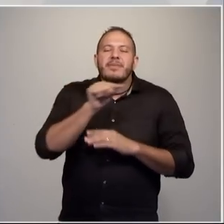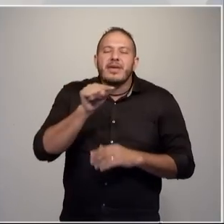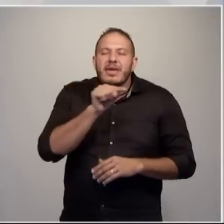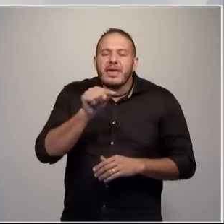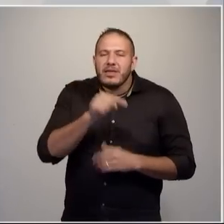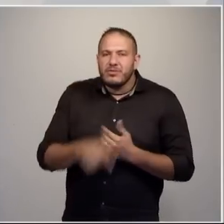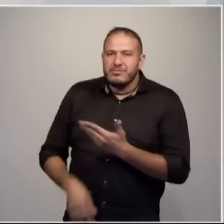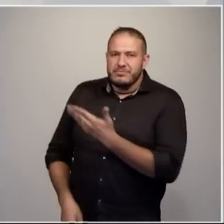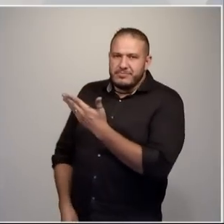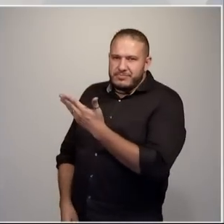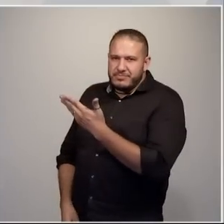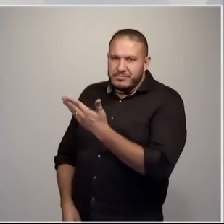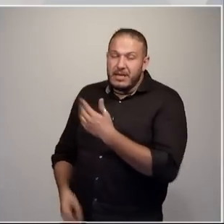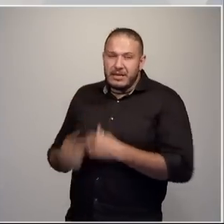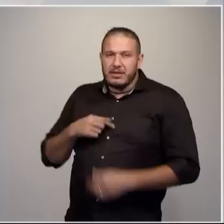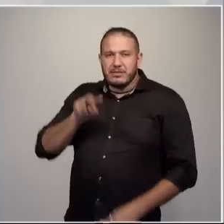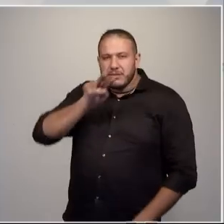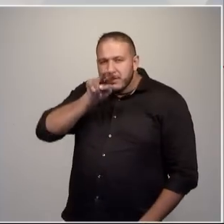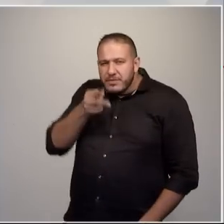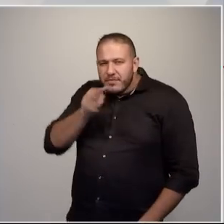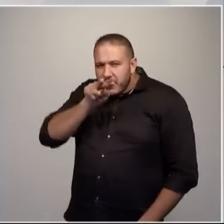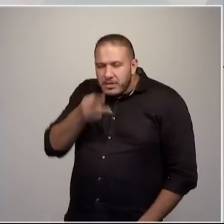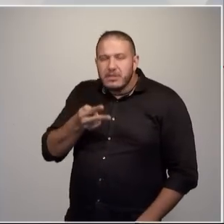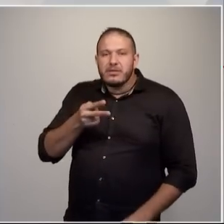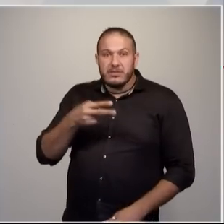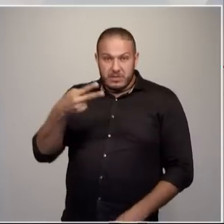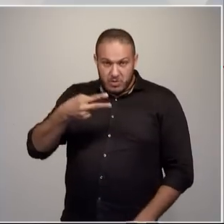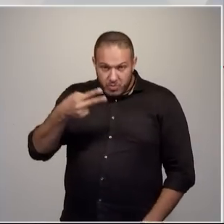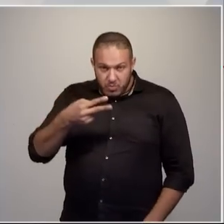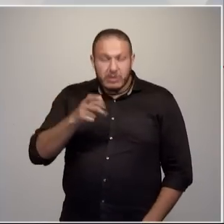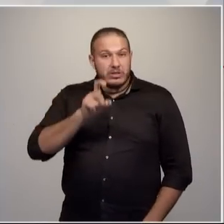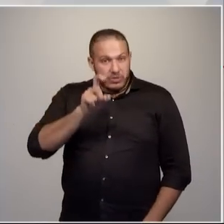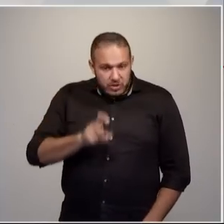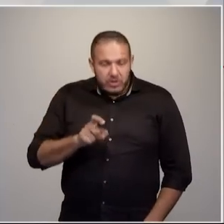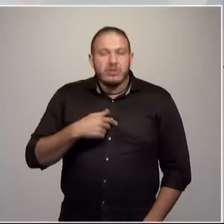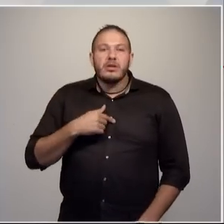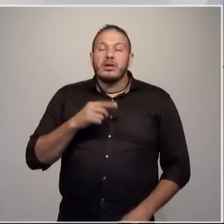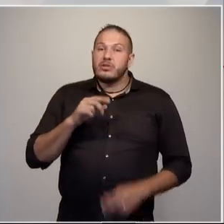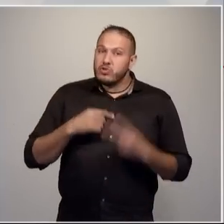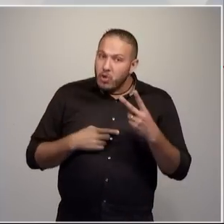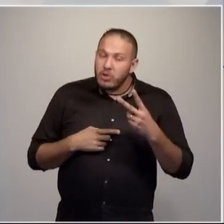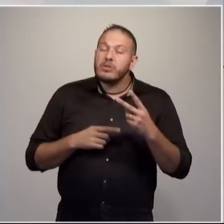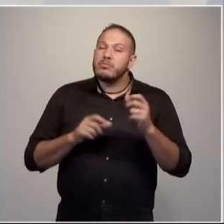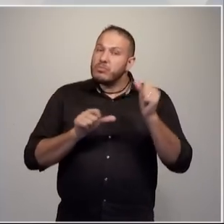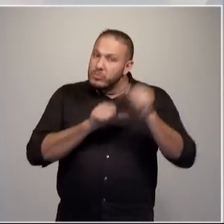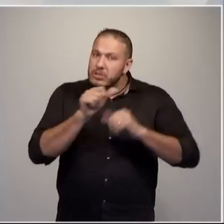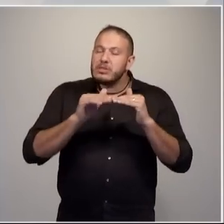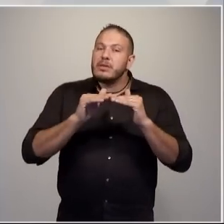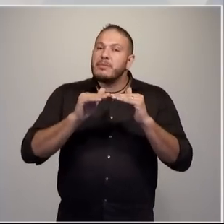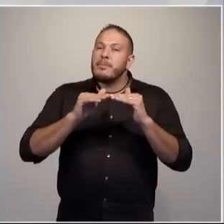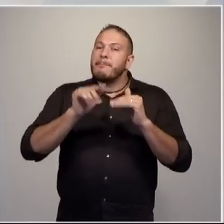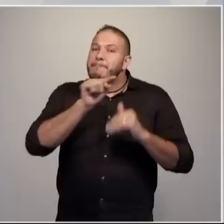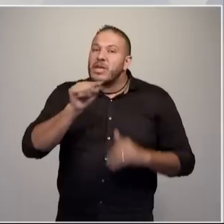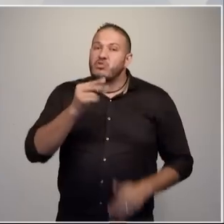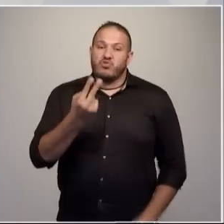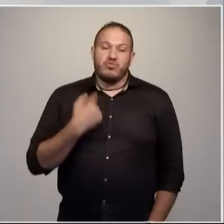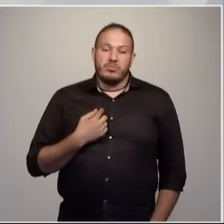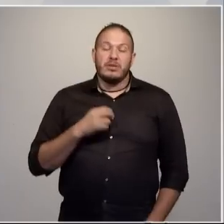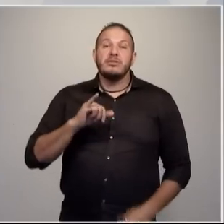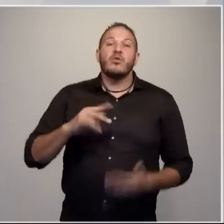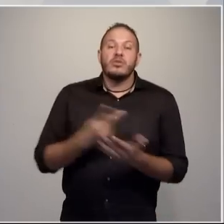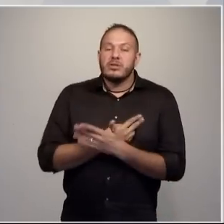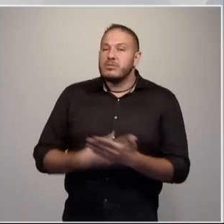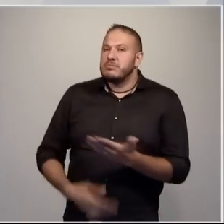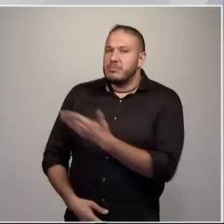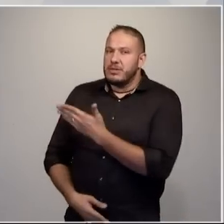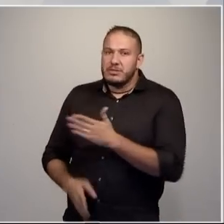aí essa derivada segunda em x, ao invés de 2, ela poderia ser menos 2. Se acontecesse isso, essa